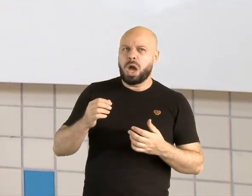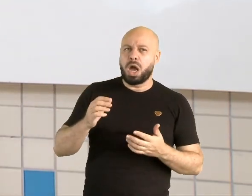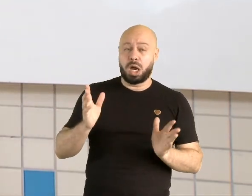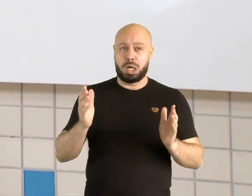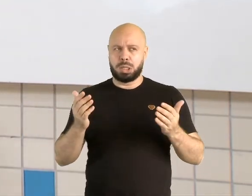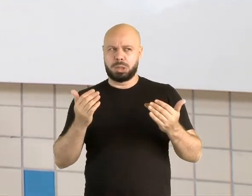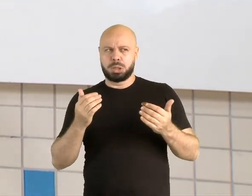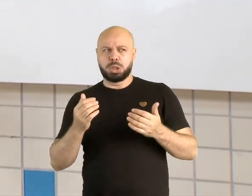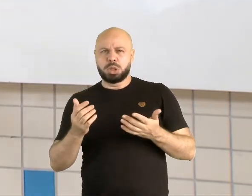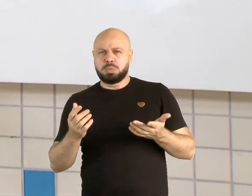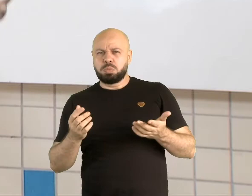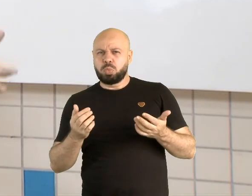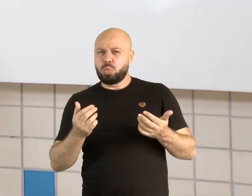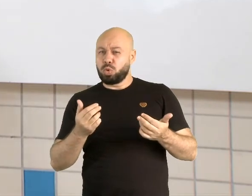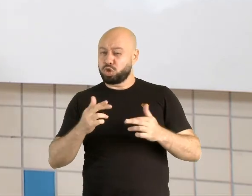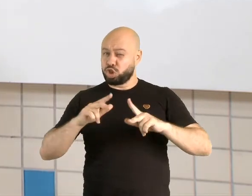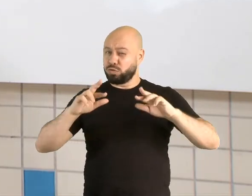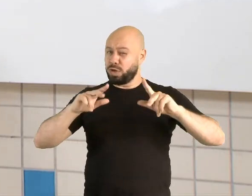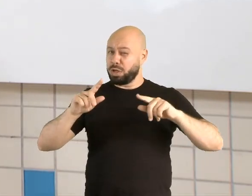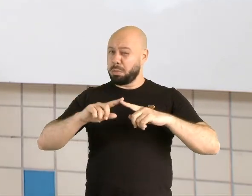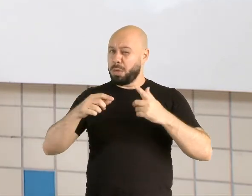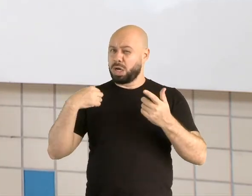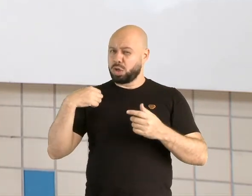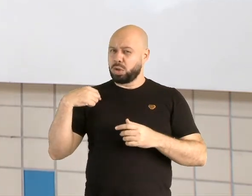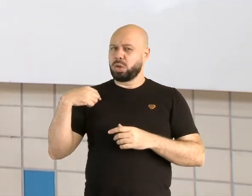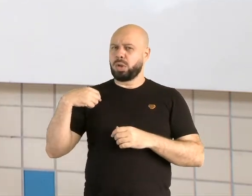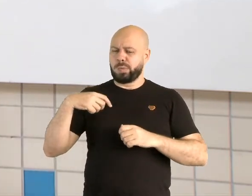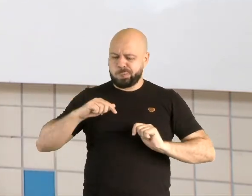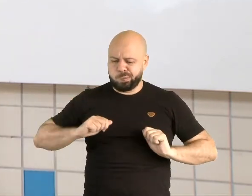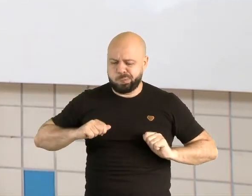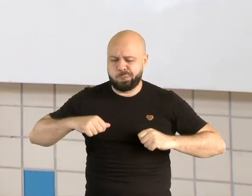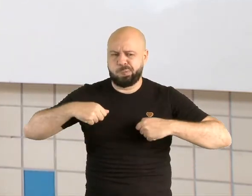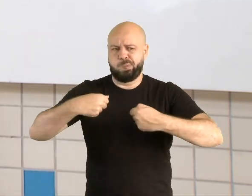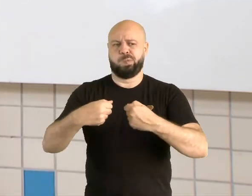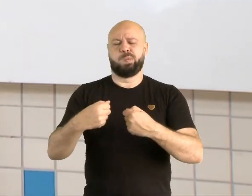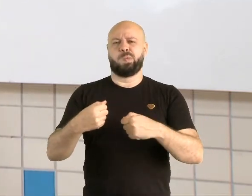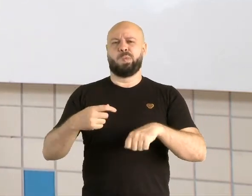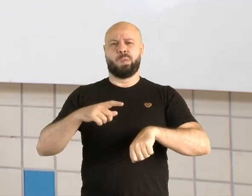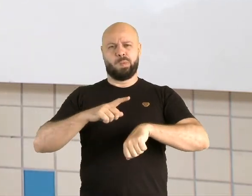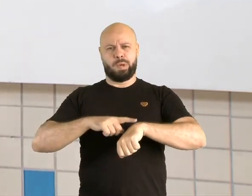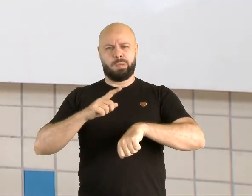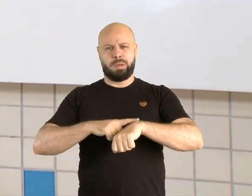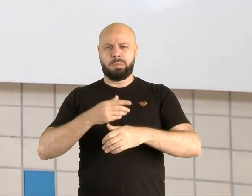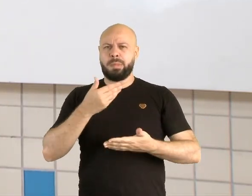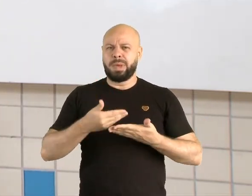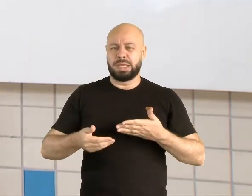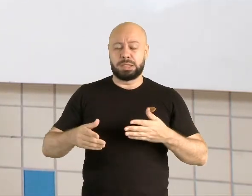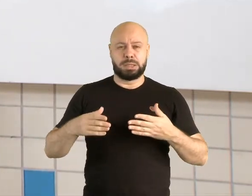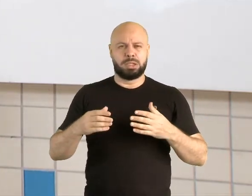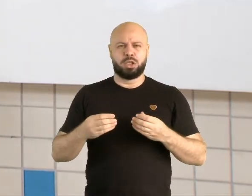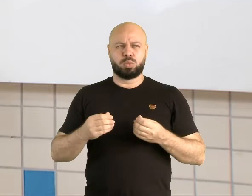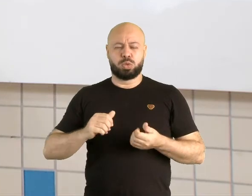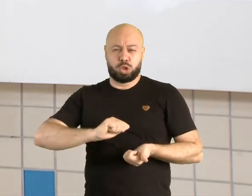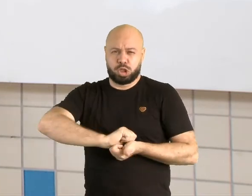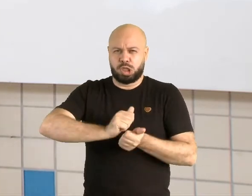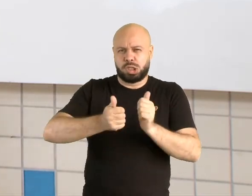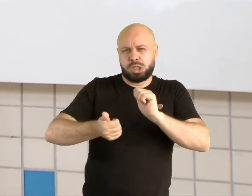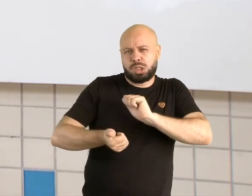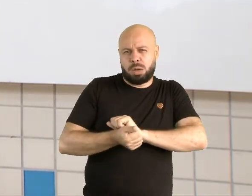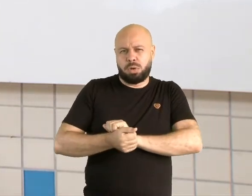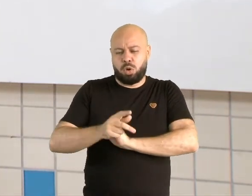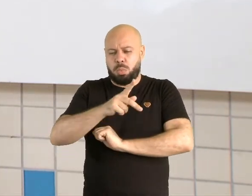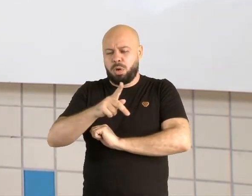mas nós estamos aí correndo atrás do tempo perdido de uma forma diferente, aonde o professor